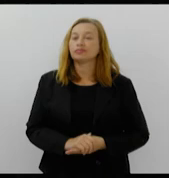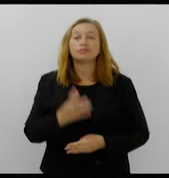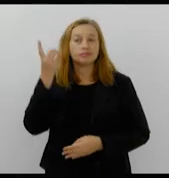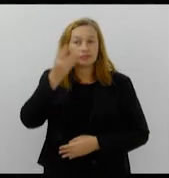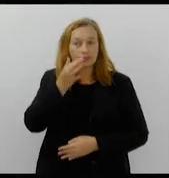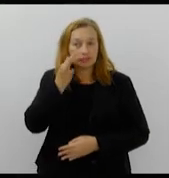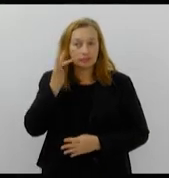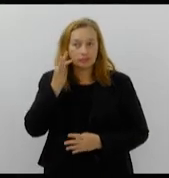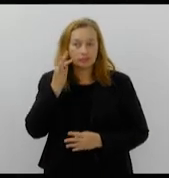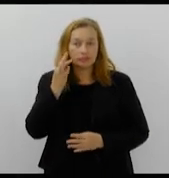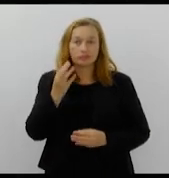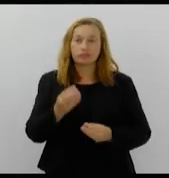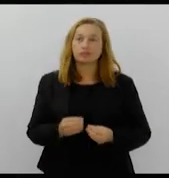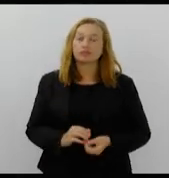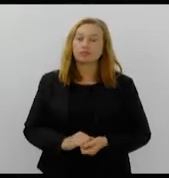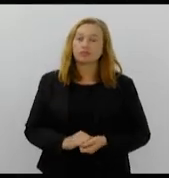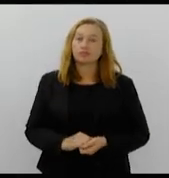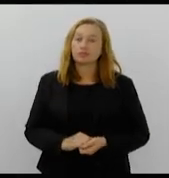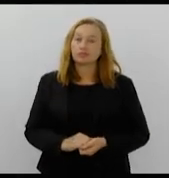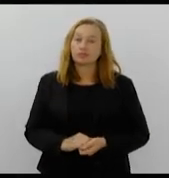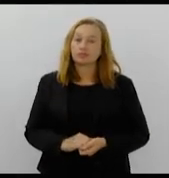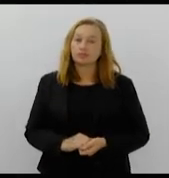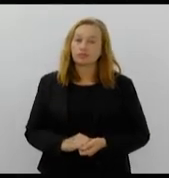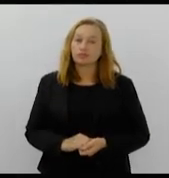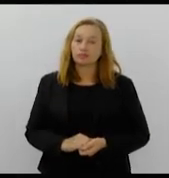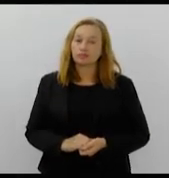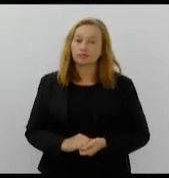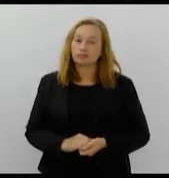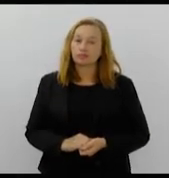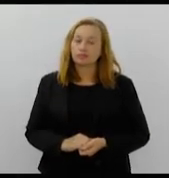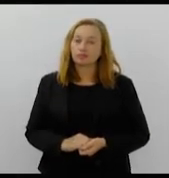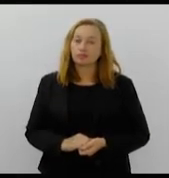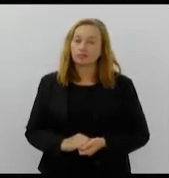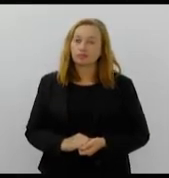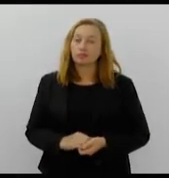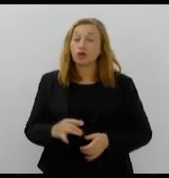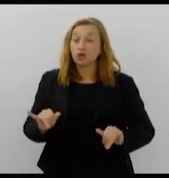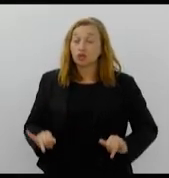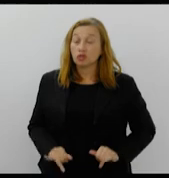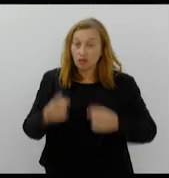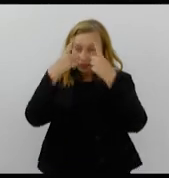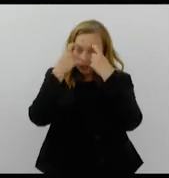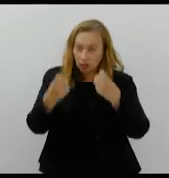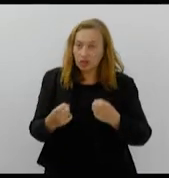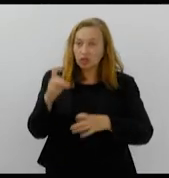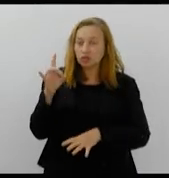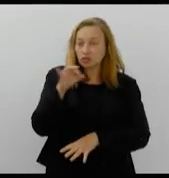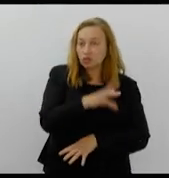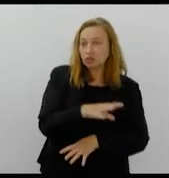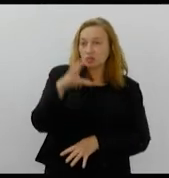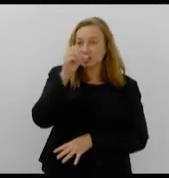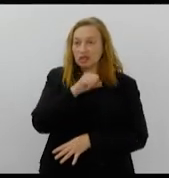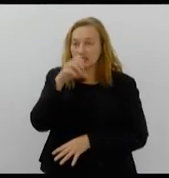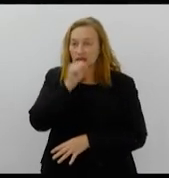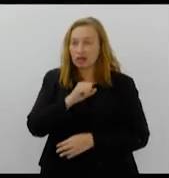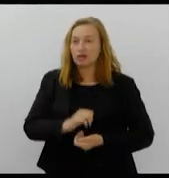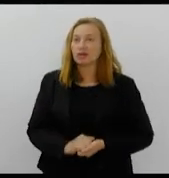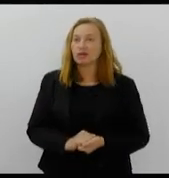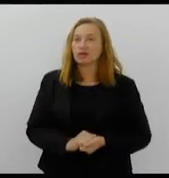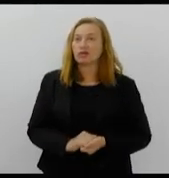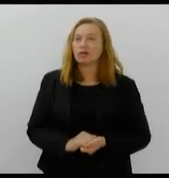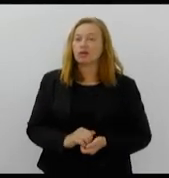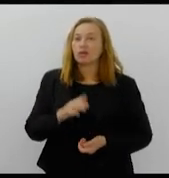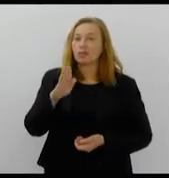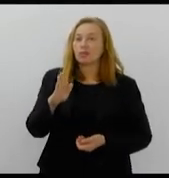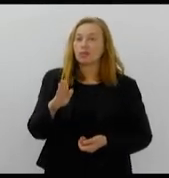foram agredidas no último sábado. Não podemos aceitar que a tropa de choque e que o governo